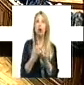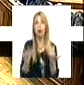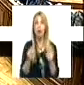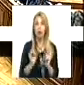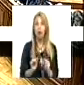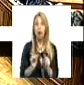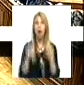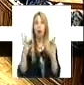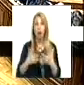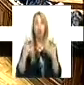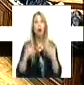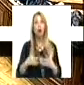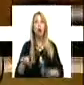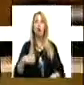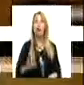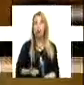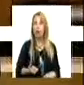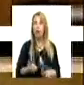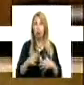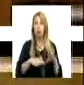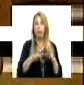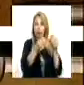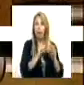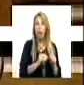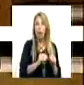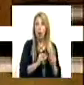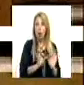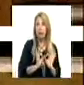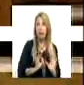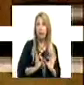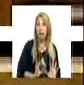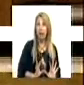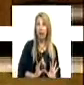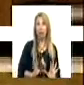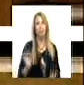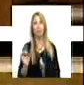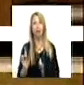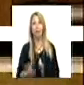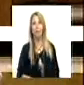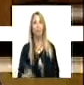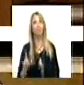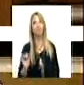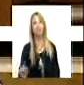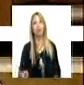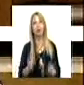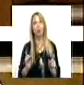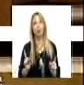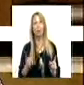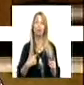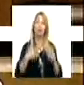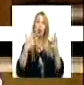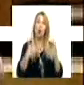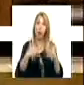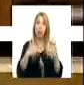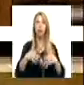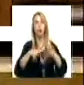o orçamento que os verdes construiriam? Não, não era. Um orçamento construído pelo